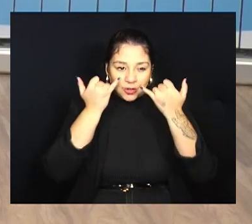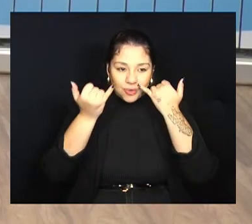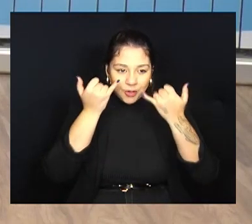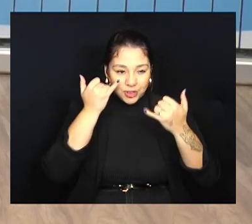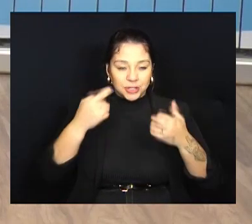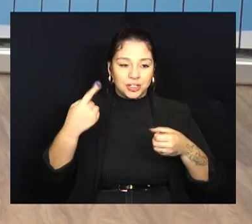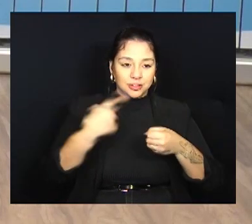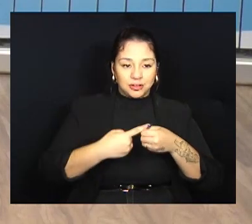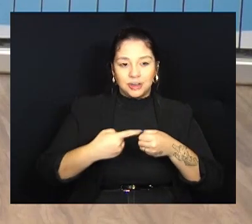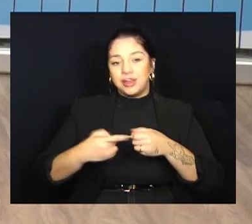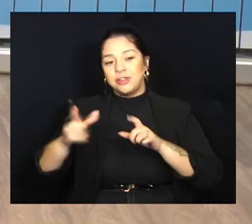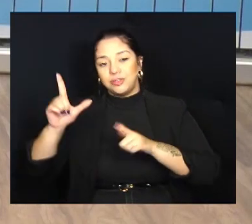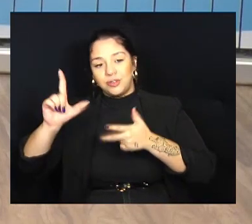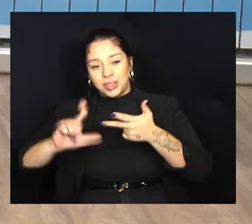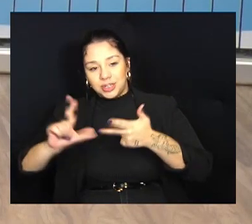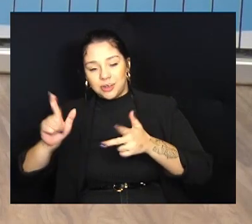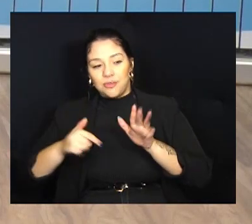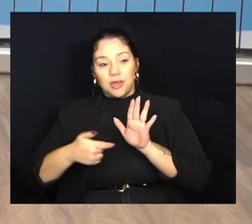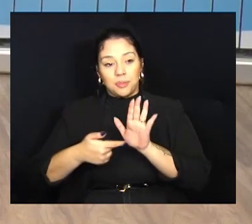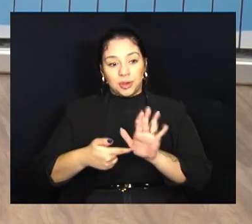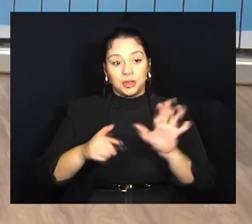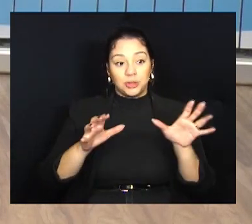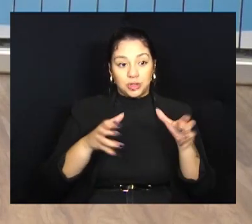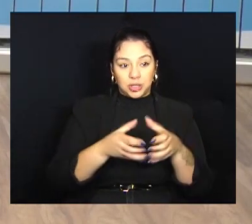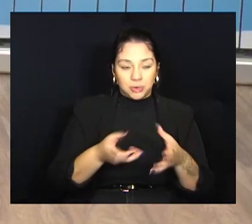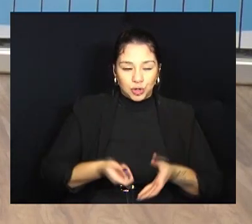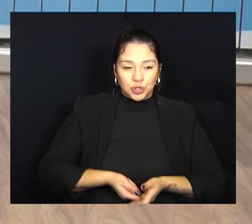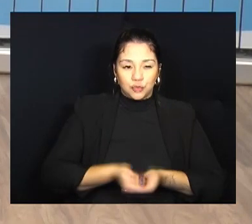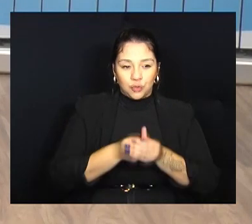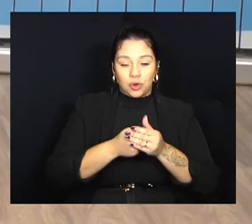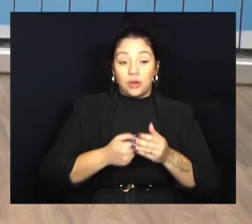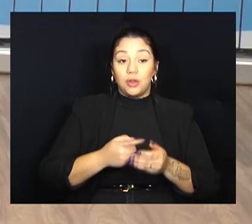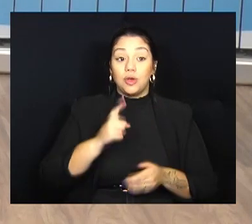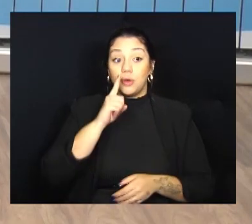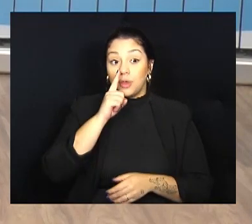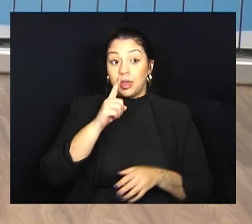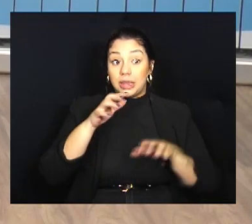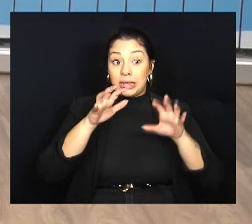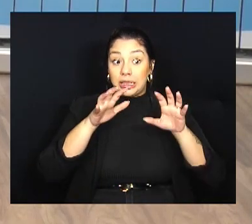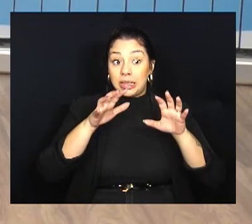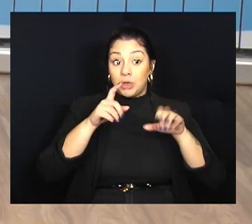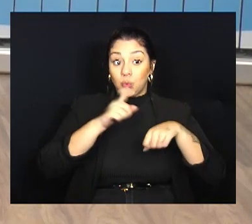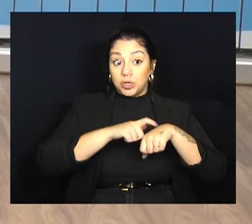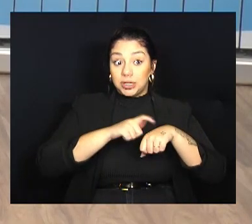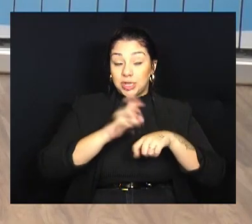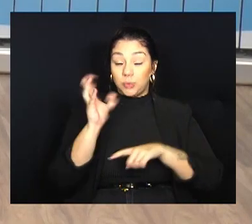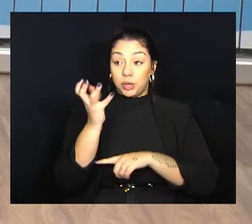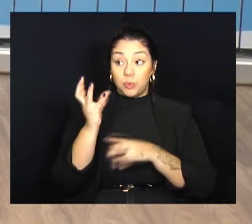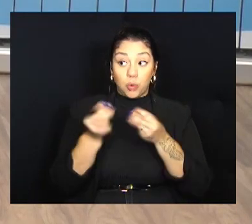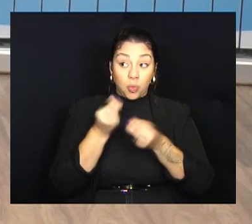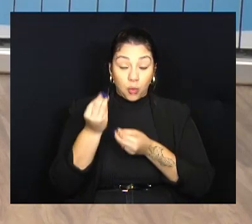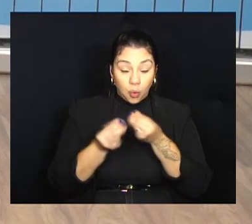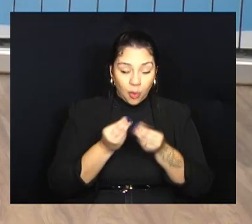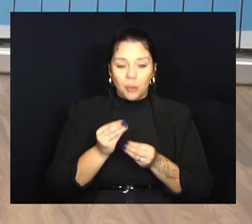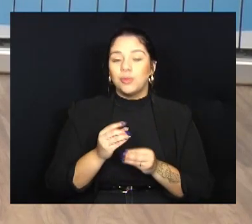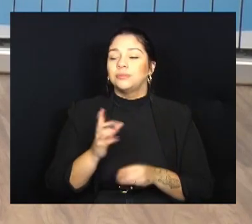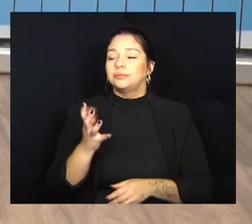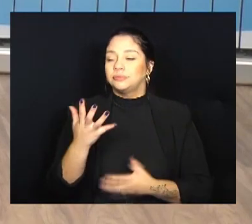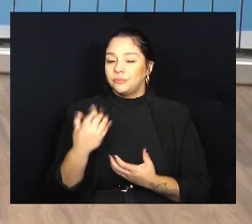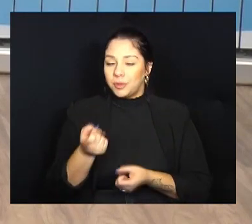do Legislativo, apresentação da equipe de vôlei, previsão do tempo, tem frente fria chegando. Muitos assuntos, não saia